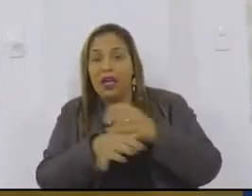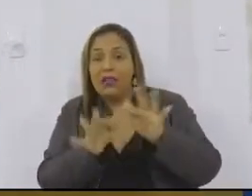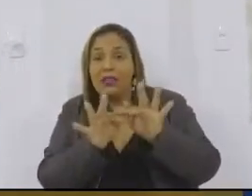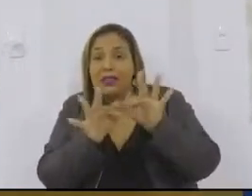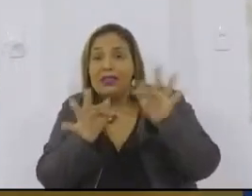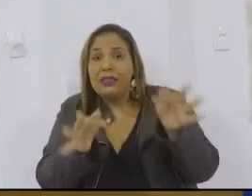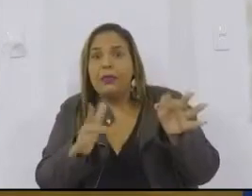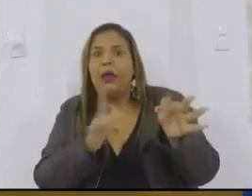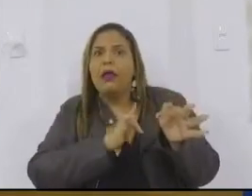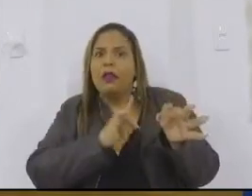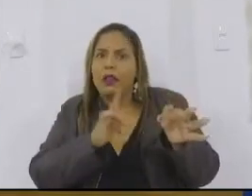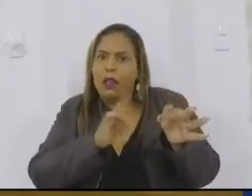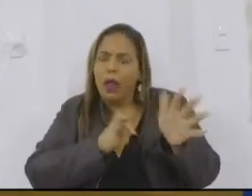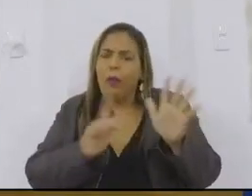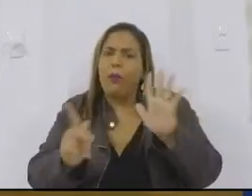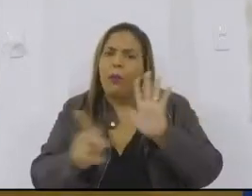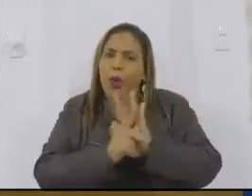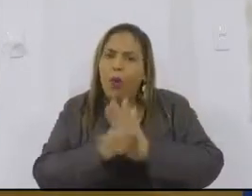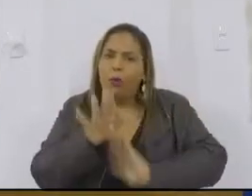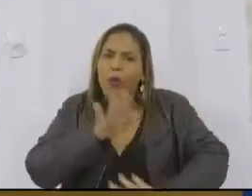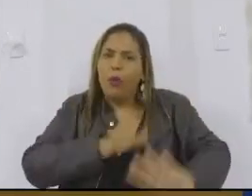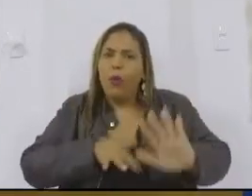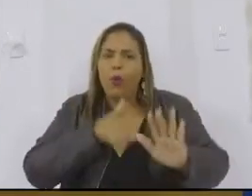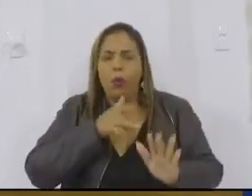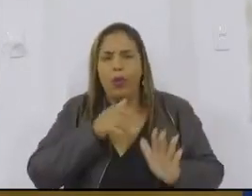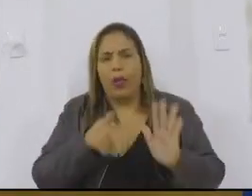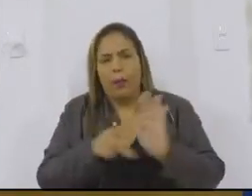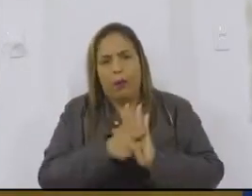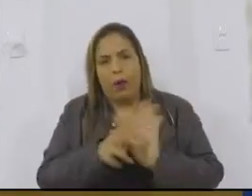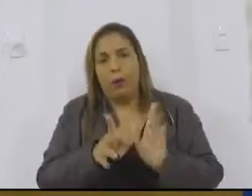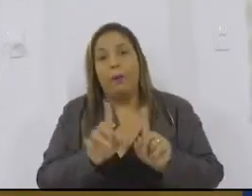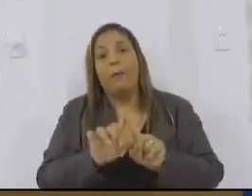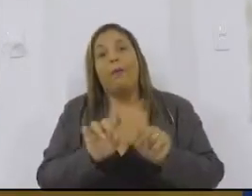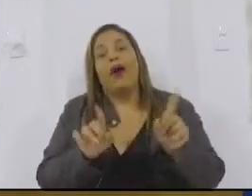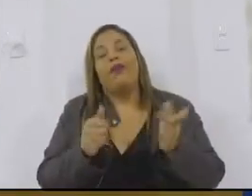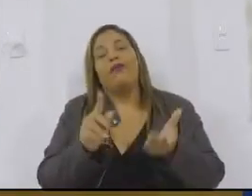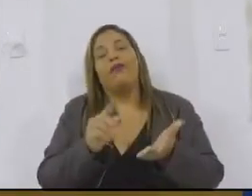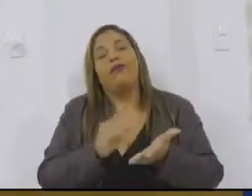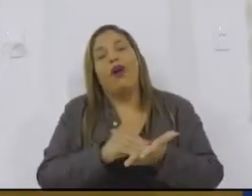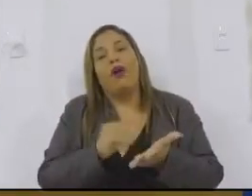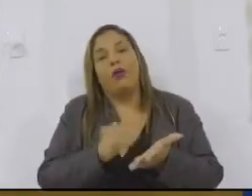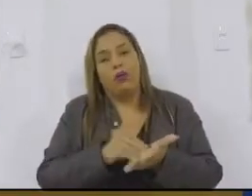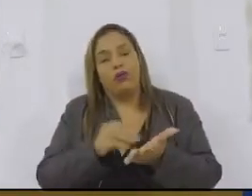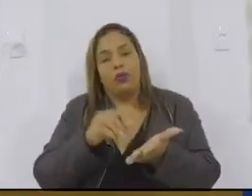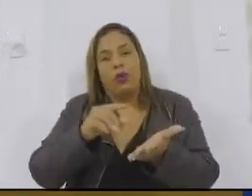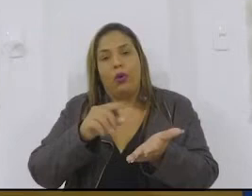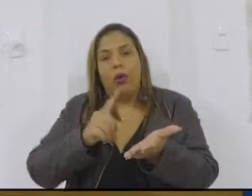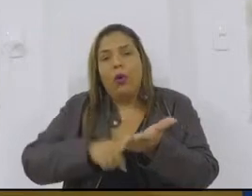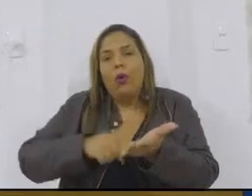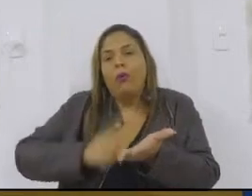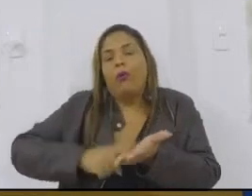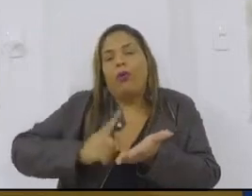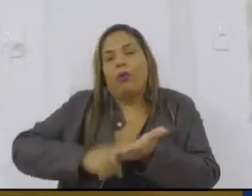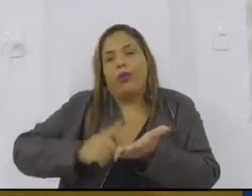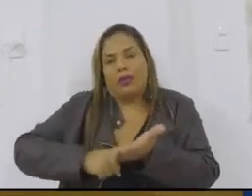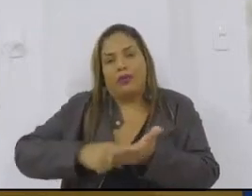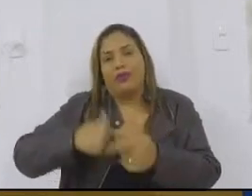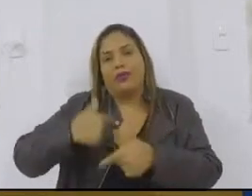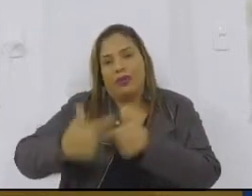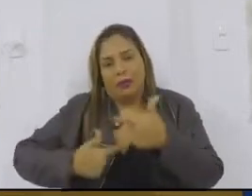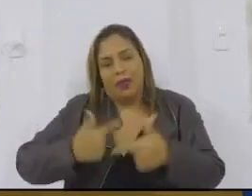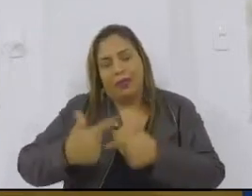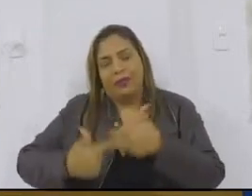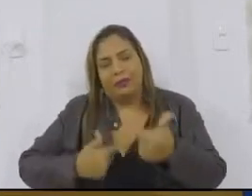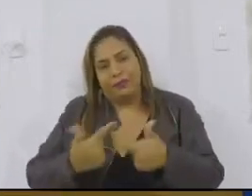isso lá atrás, mas, infelizmente, não teve compromisso de dar andamento a esse trabalho, porque muitos não se preocupam com o saneamento